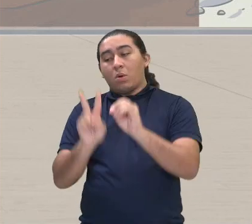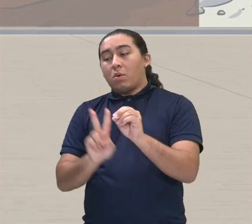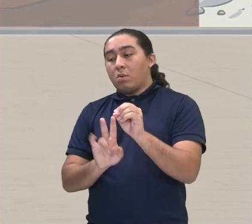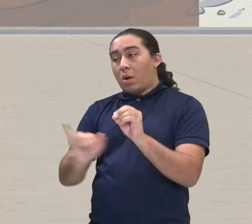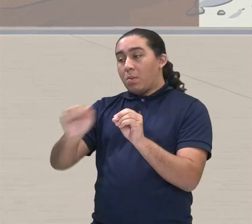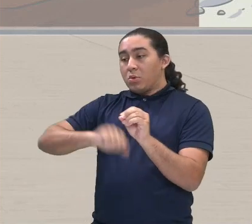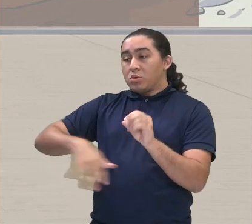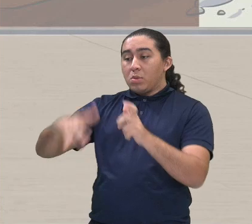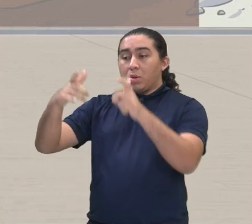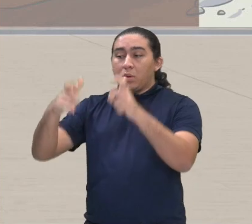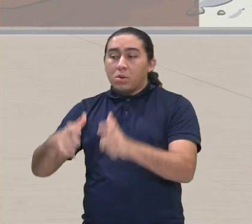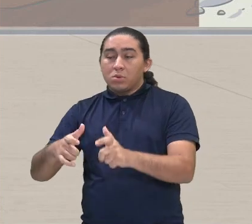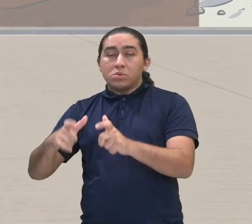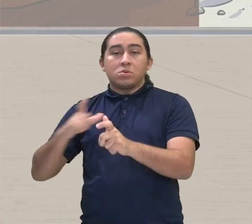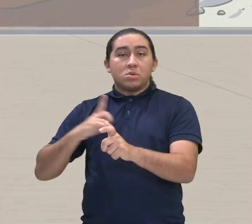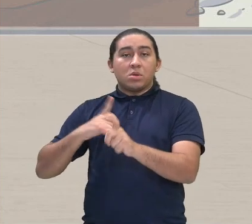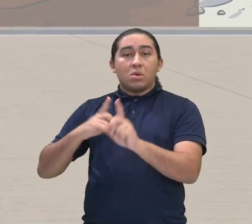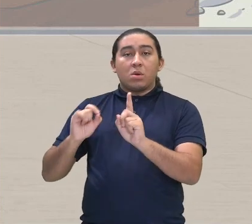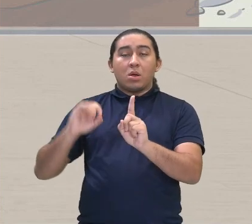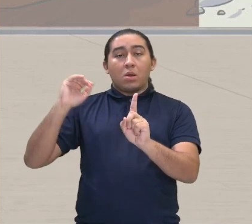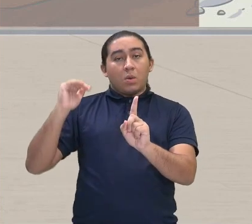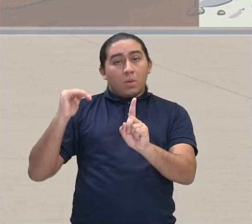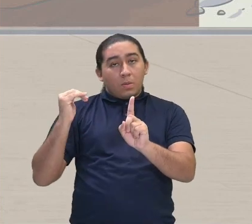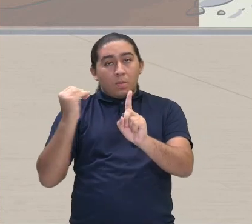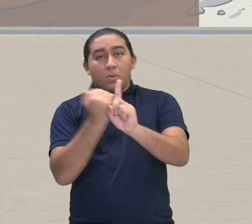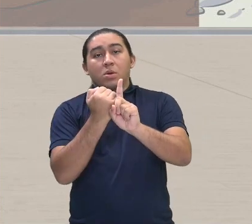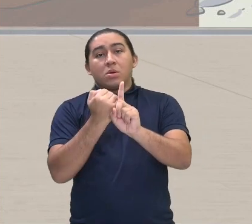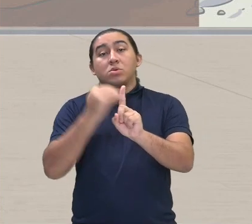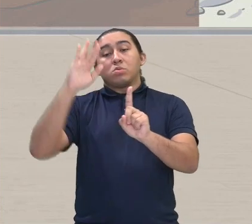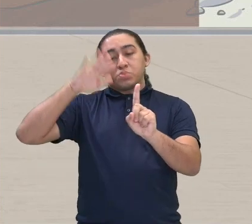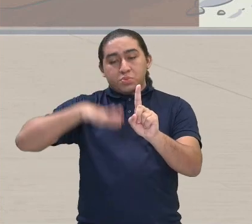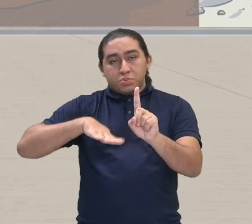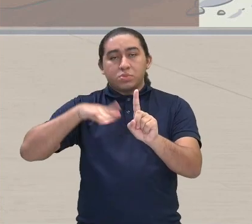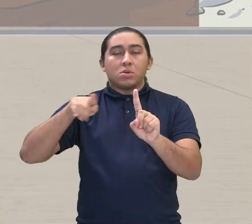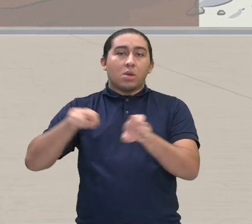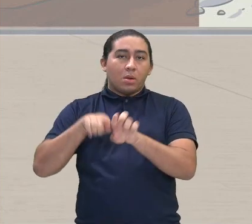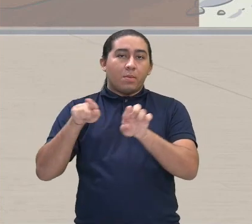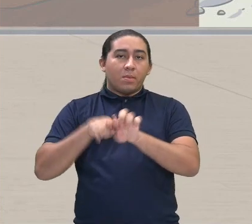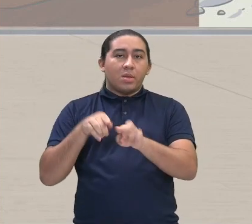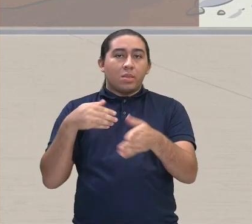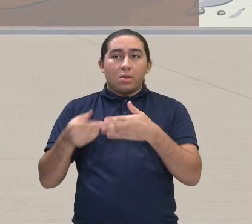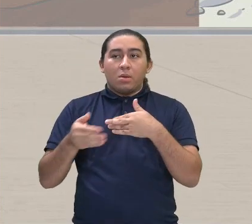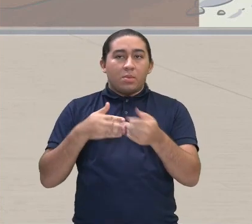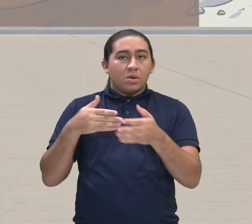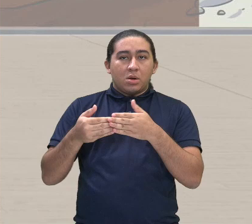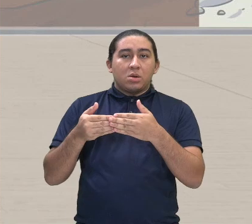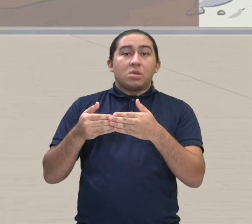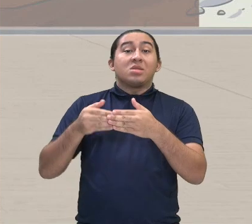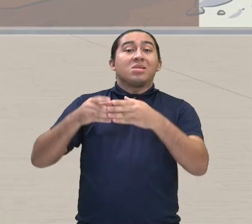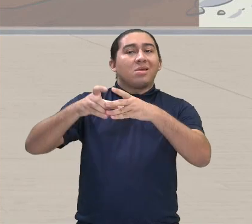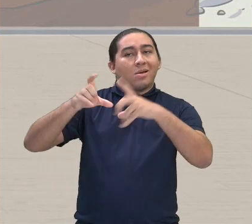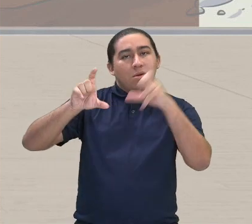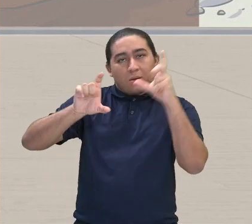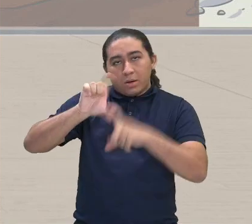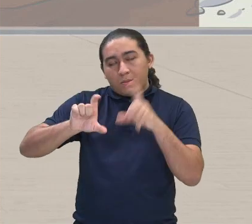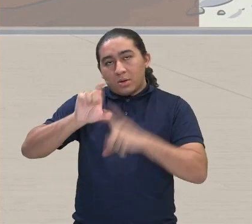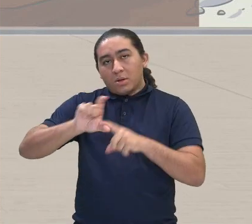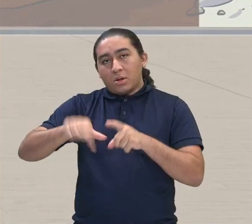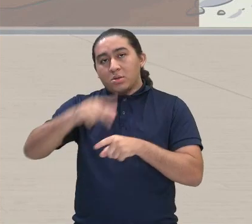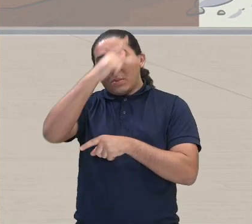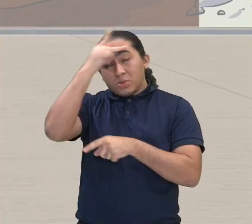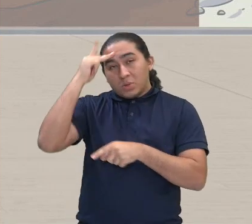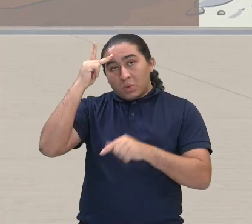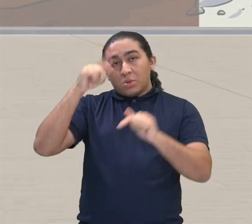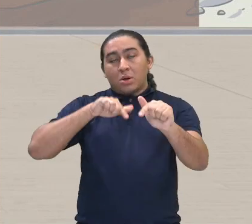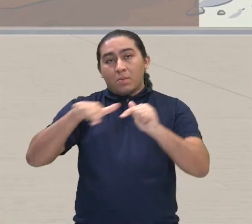ao senhor, e vai jurar-lhe fidelidade também ali e depender exclusivamente dele, trabalhando ali